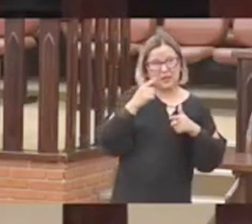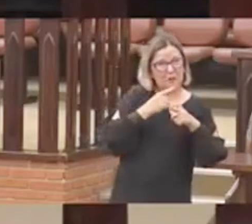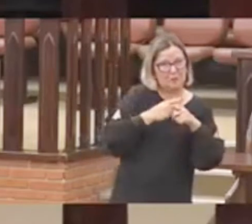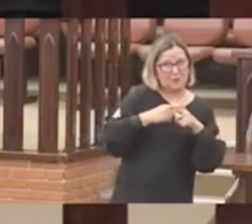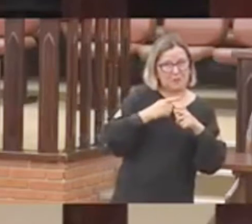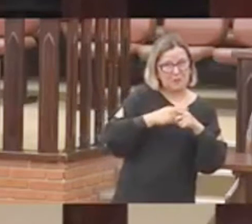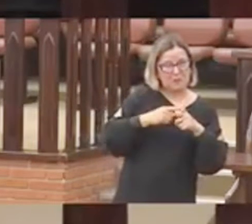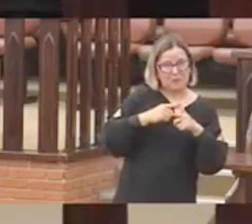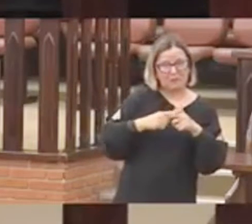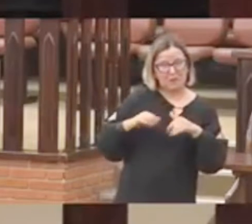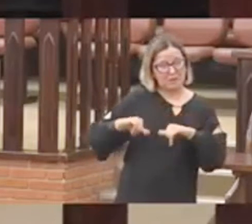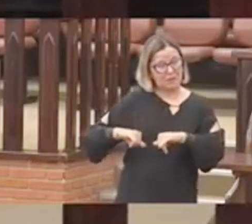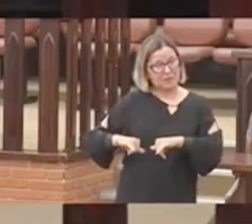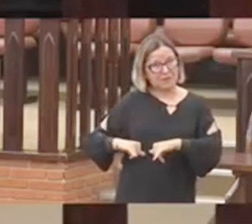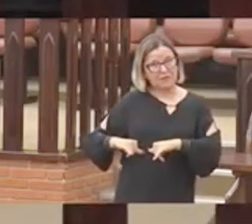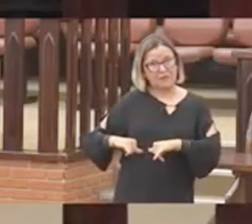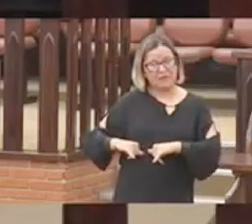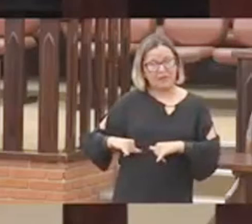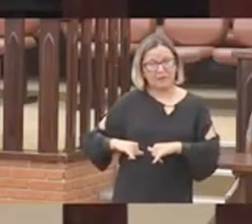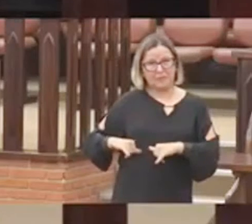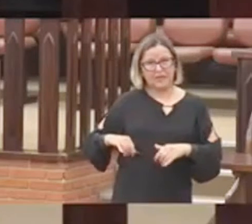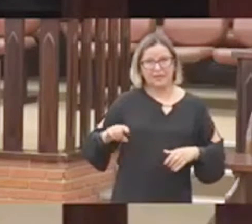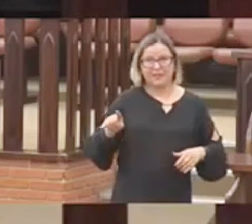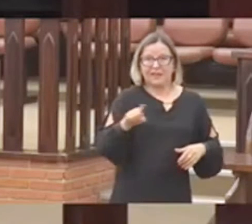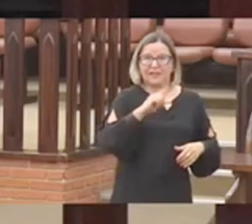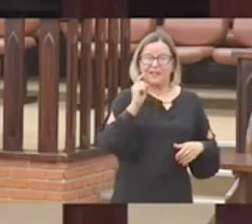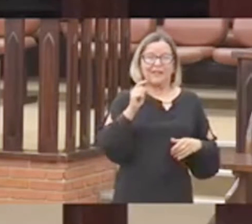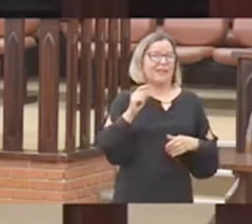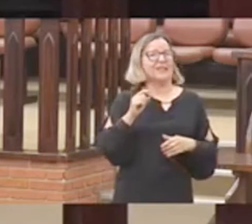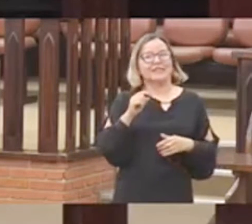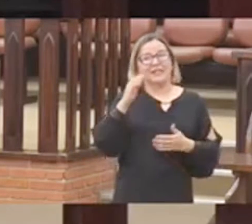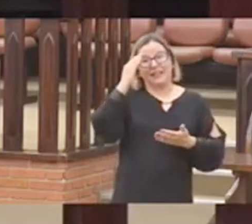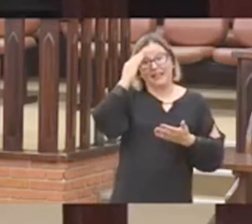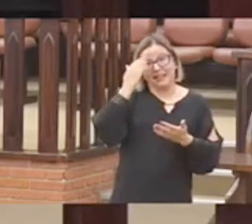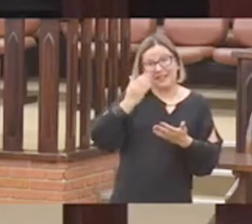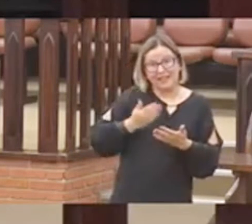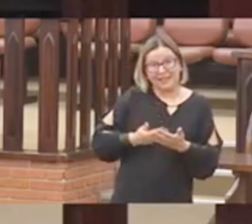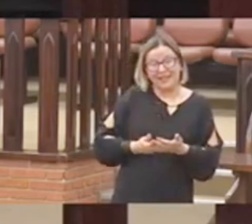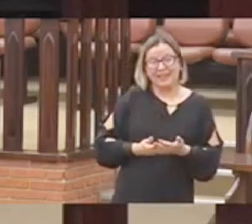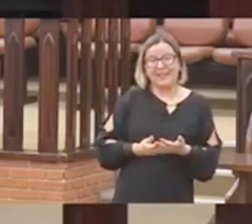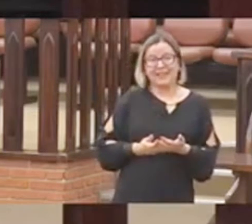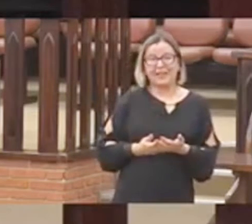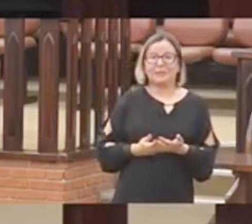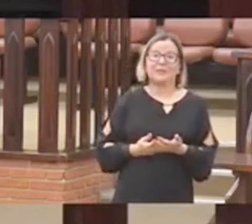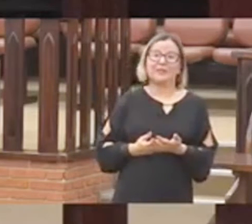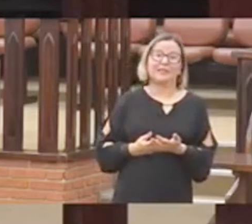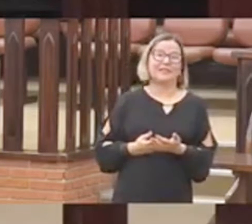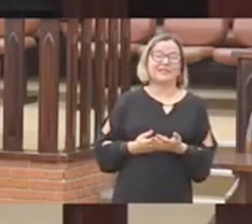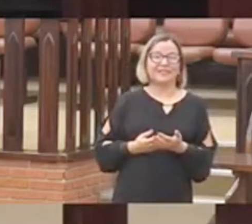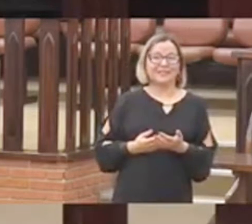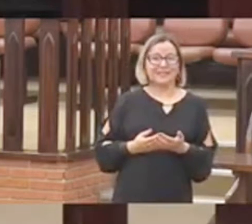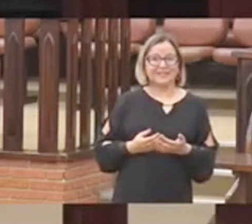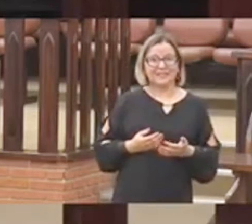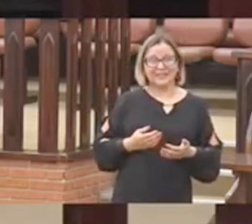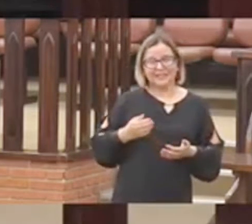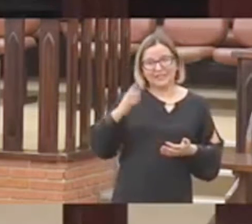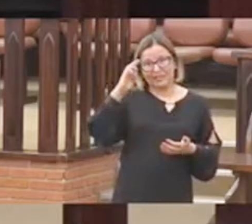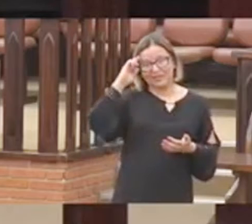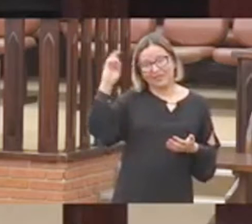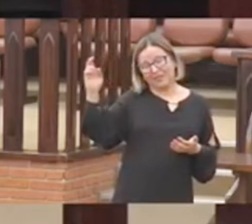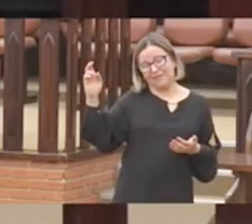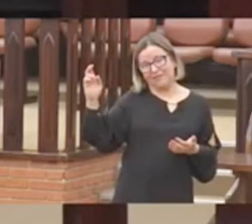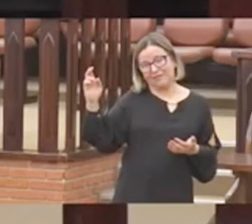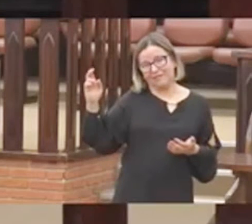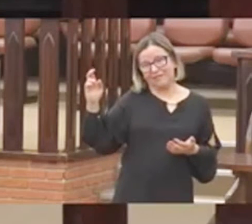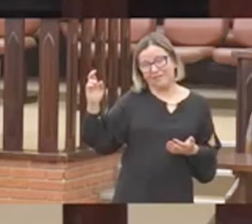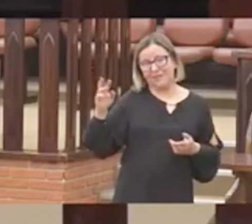Quantas vezes nós paramos e questionamos o nosso sofrimento, porque